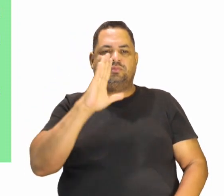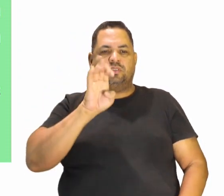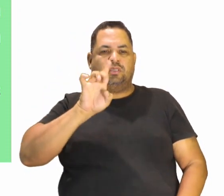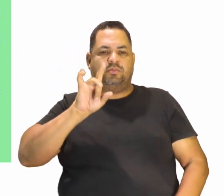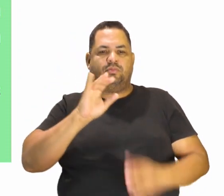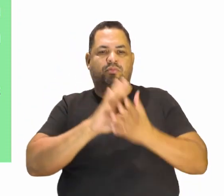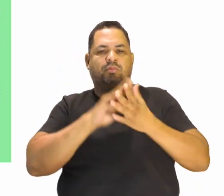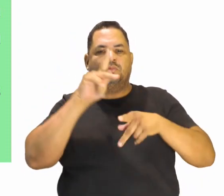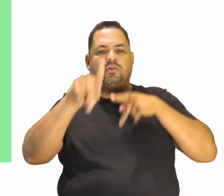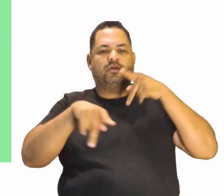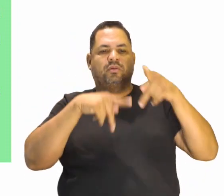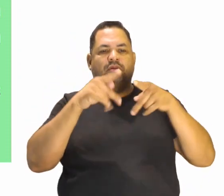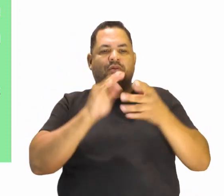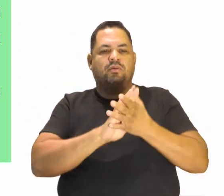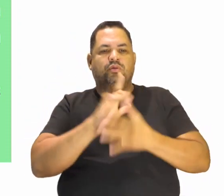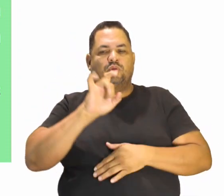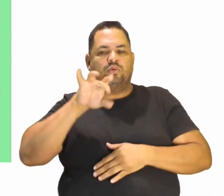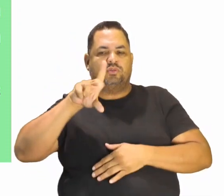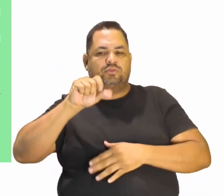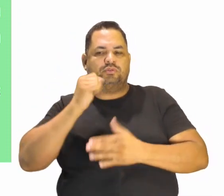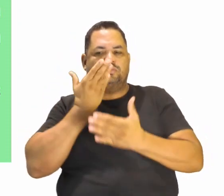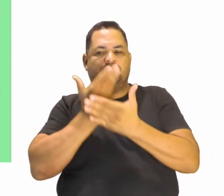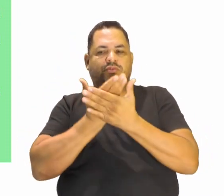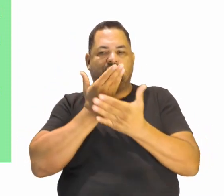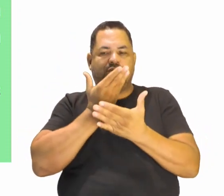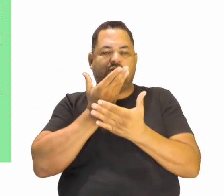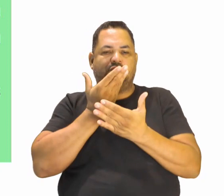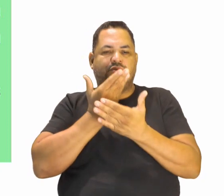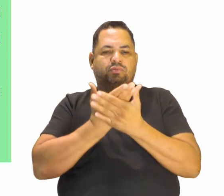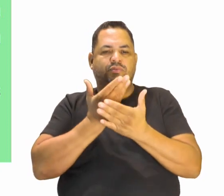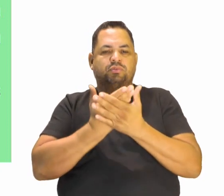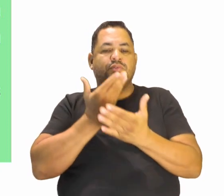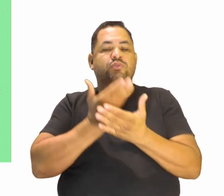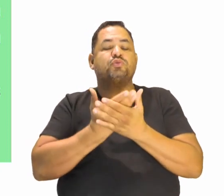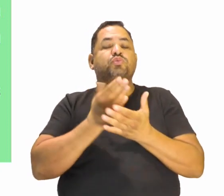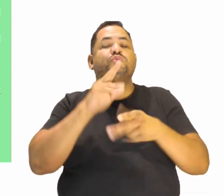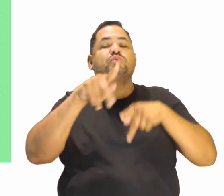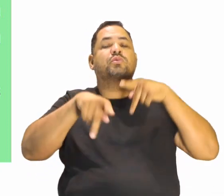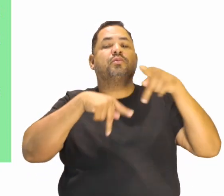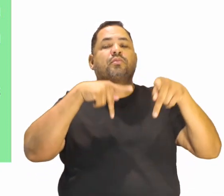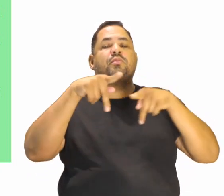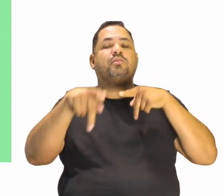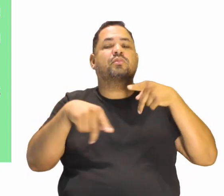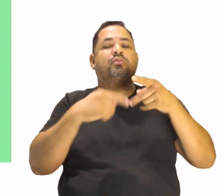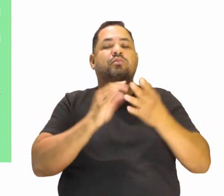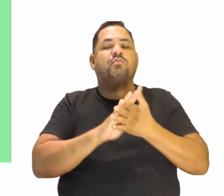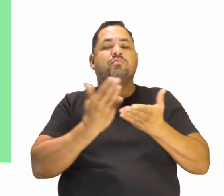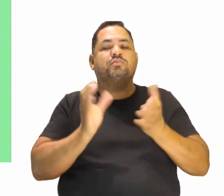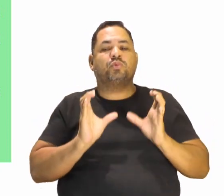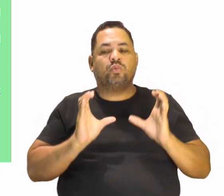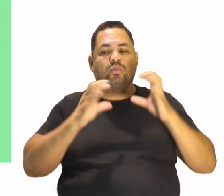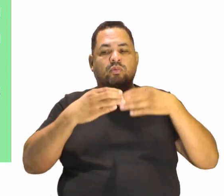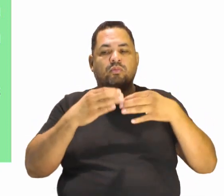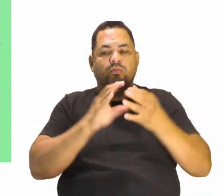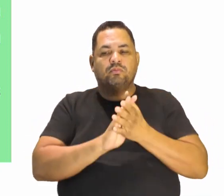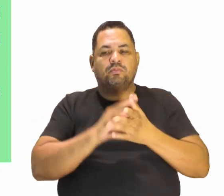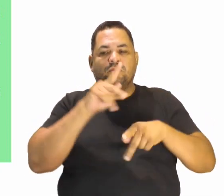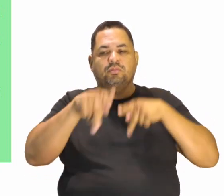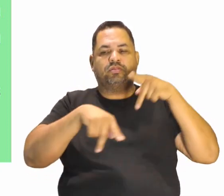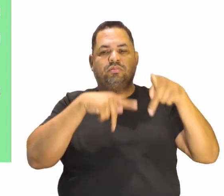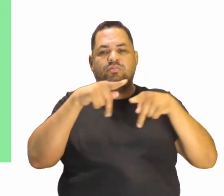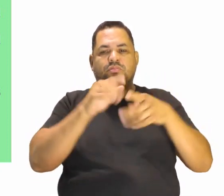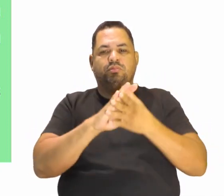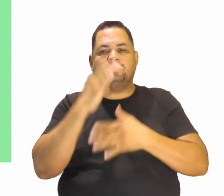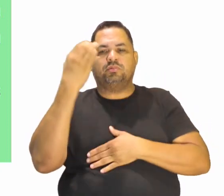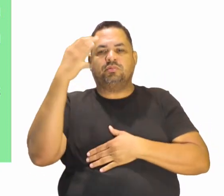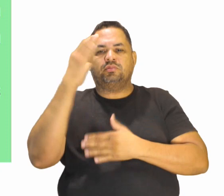povo, logia, estudo, ou seja, o estudo sobre a população, né? Sobre o grupo populacional. E essa ciência,